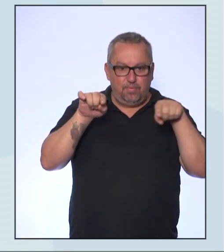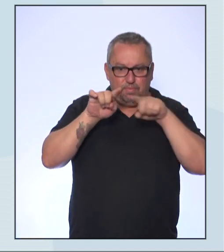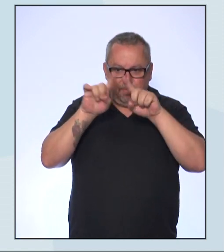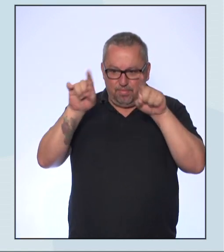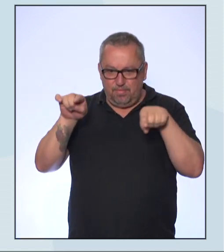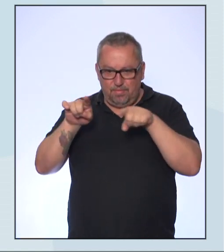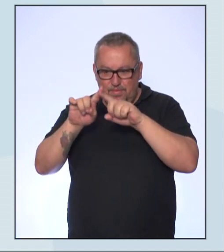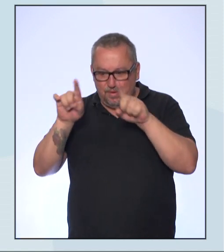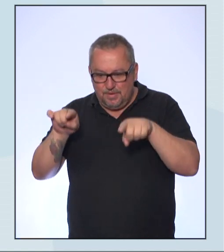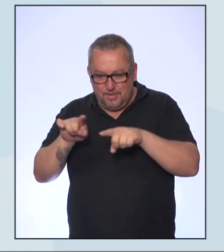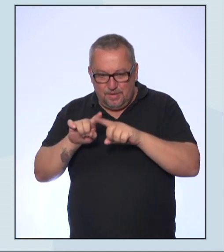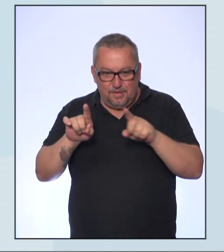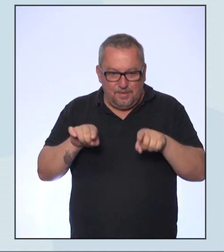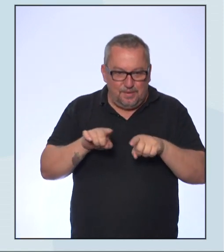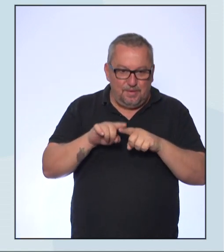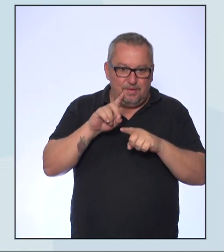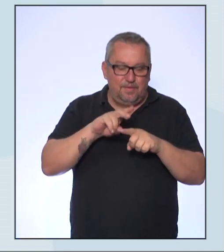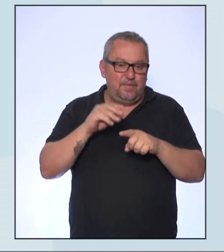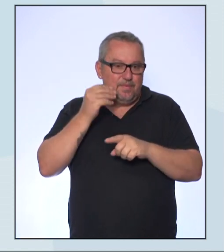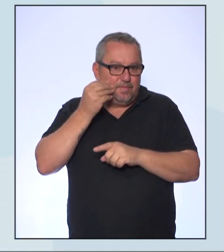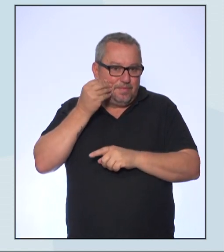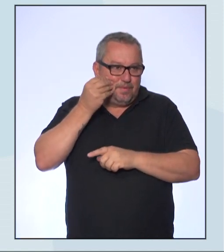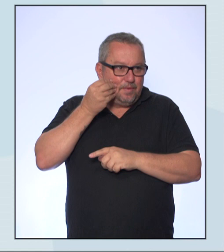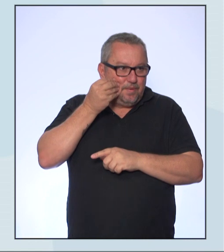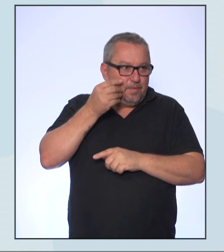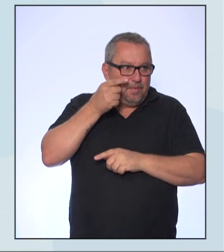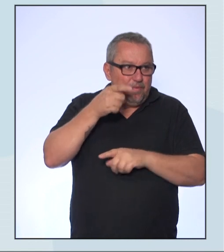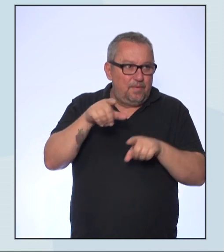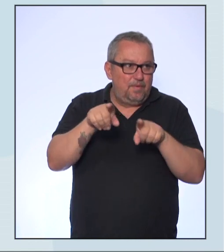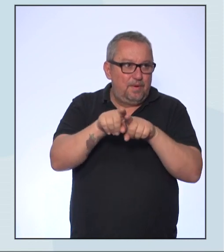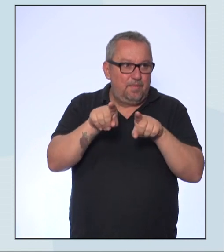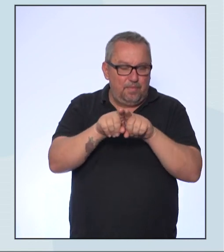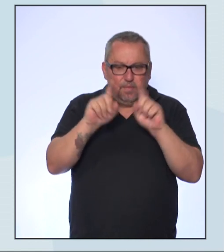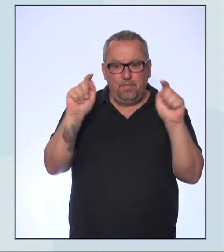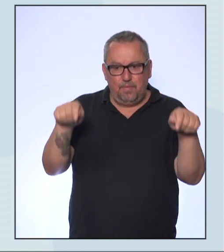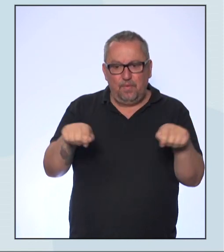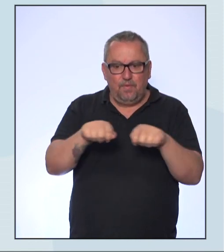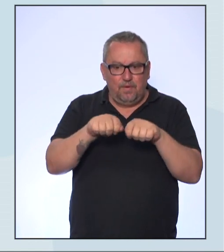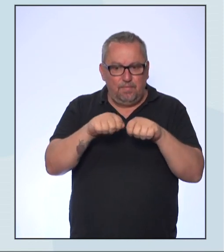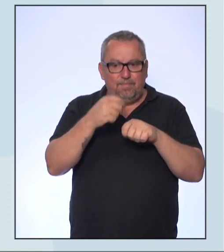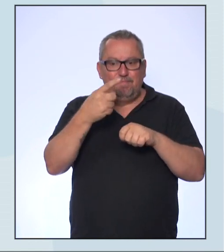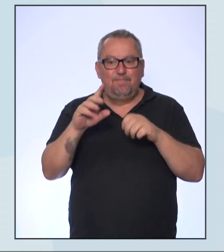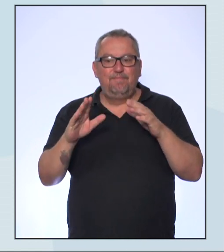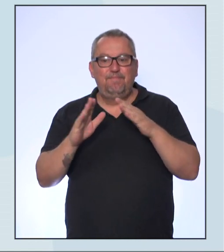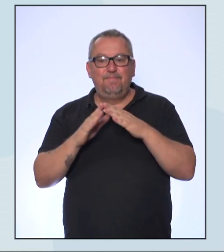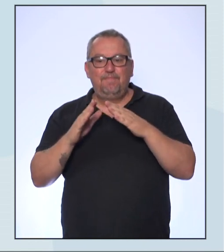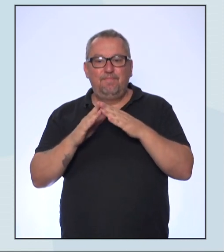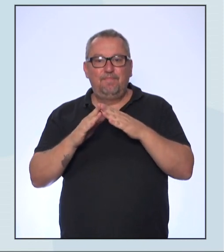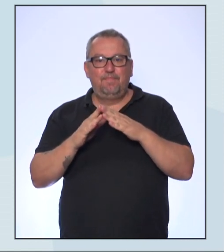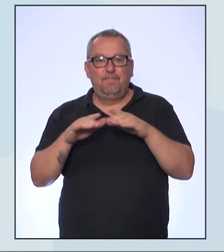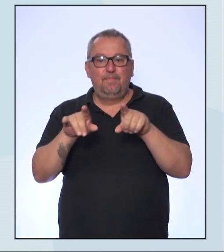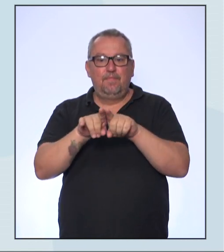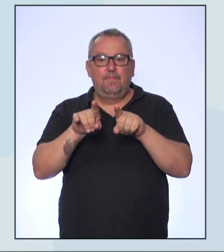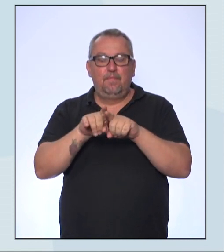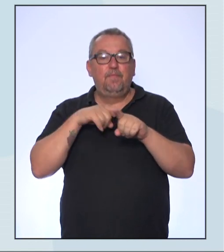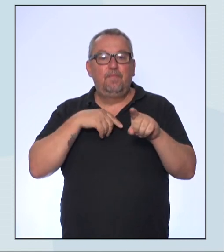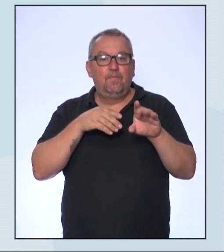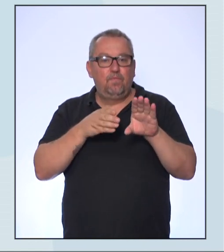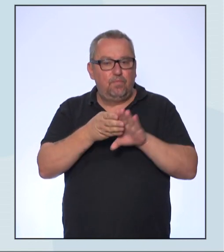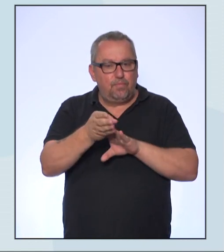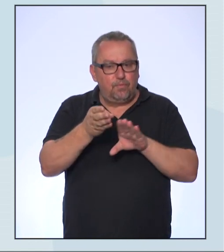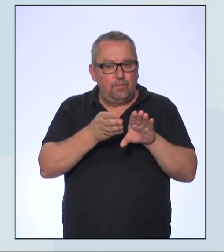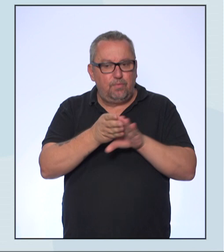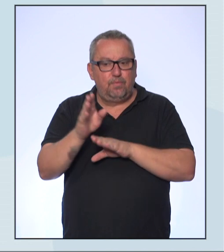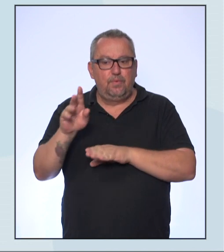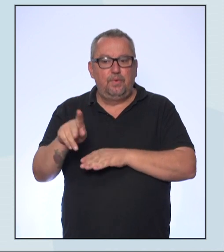Nós vamos fazer experimentos aqui também com vocês, que vocês até poderão fazer em suas casas, e com orientação do professor